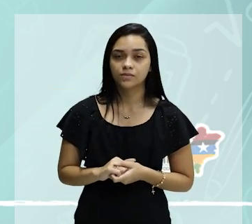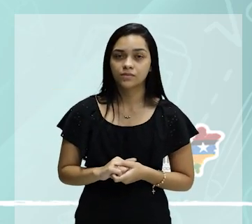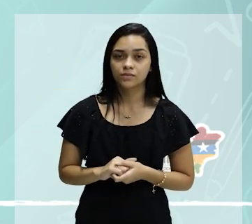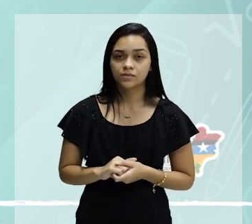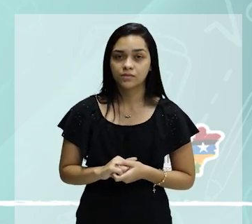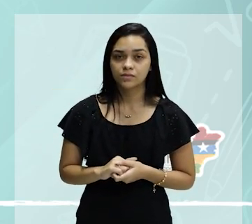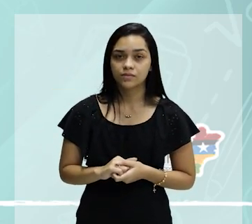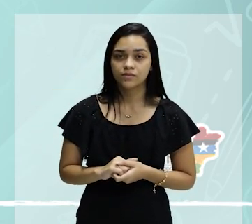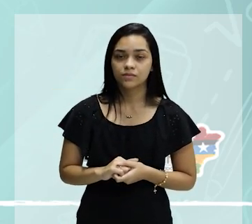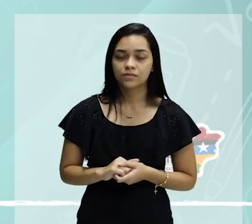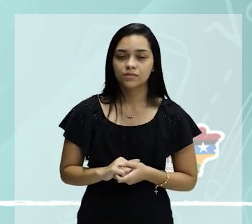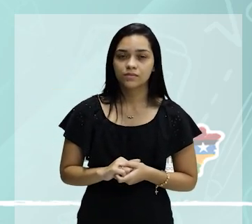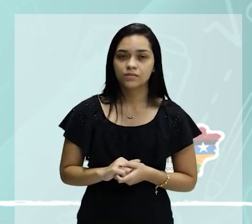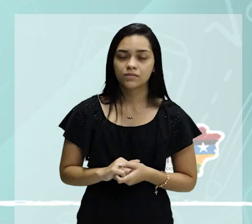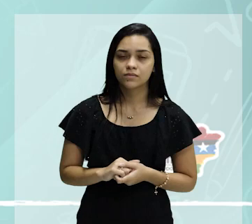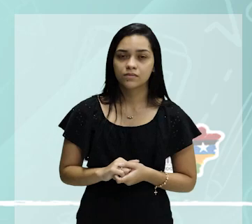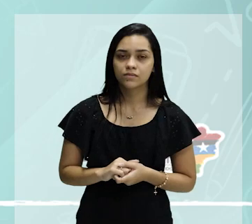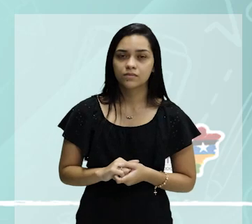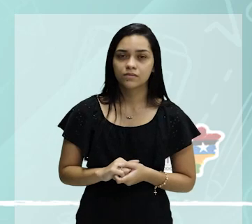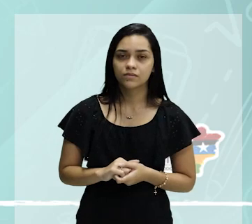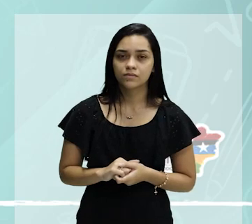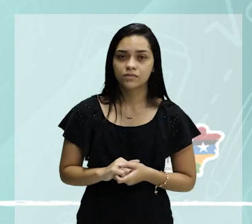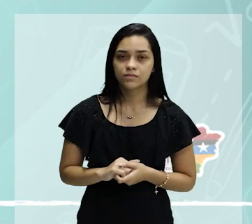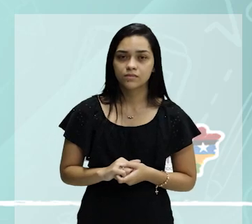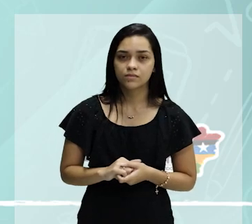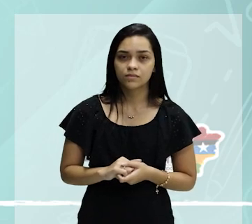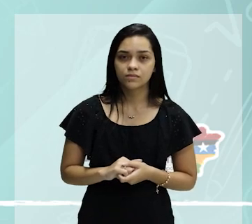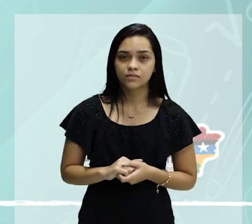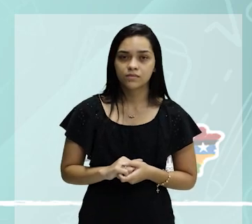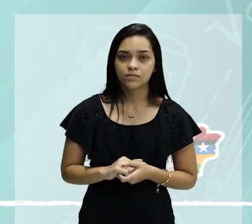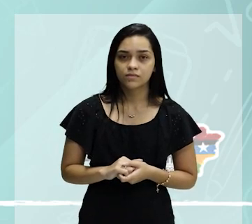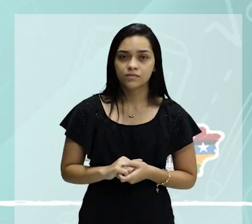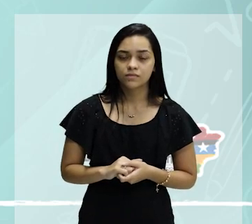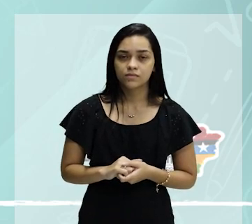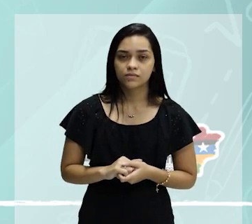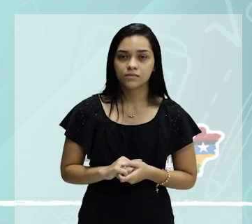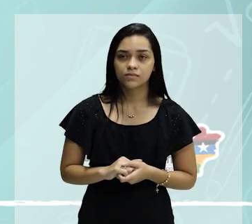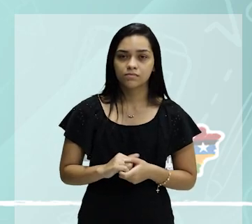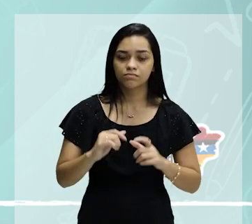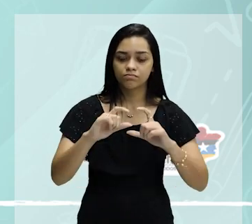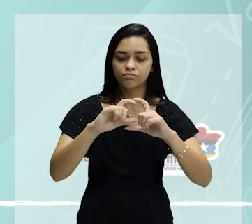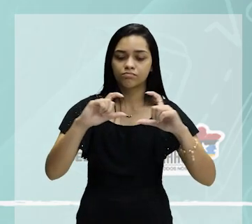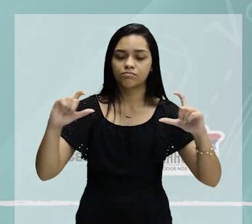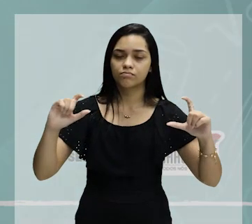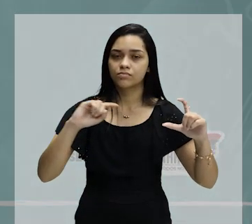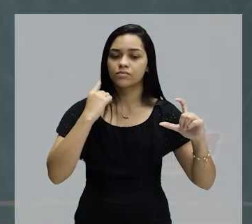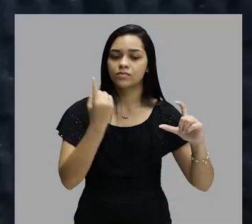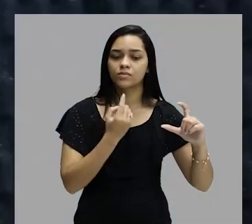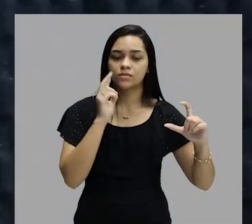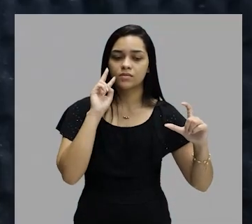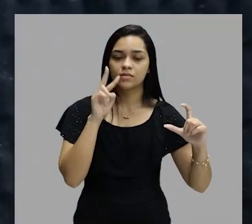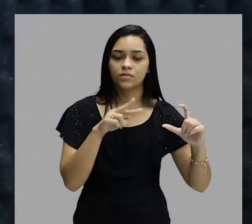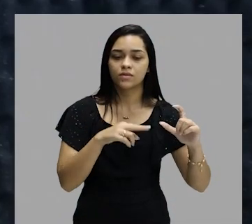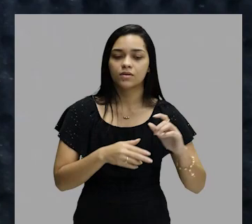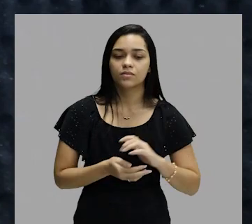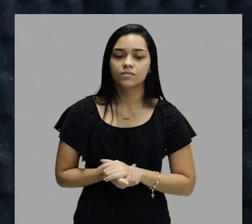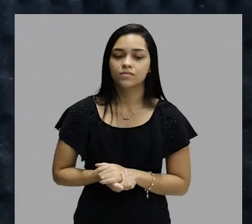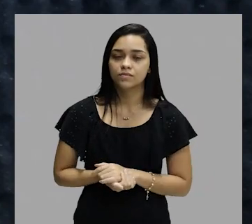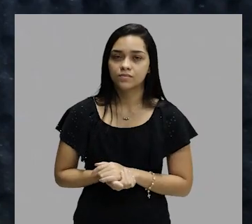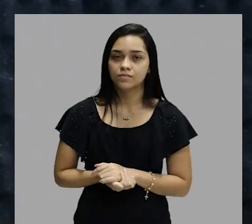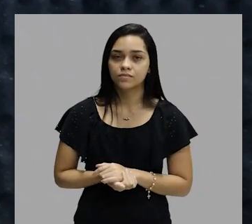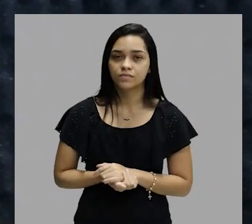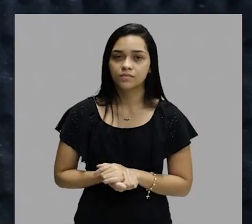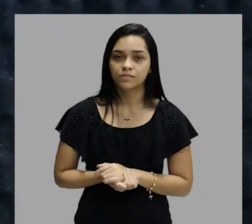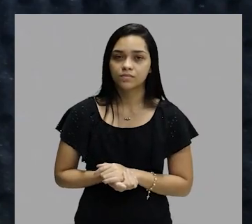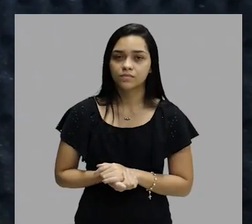my girlfriend pretended she loved me, but this is not true. Então, é só esse fragmento que a gente vai analisar. I